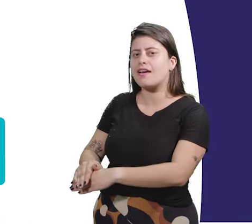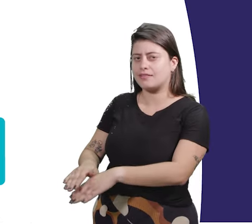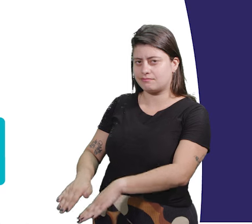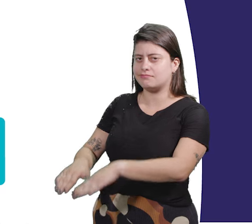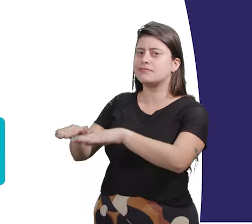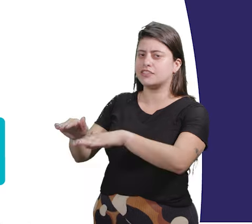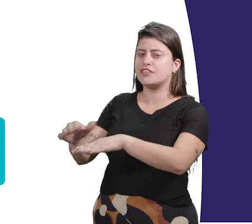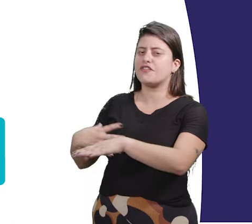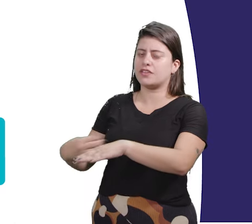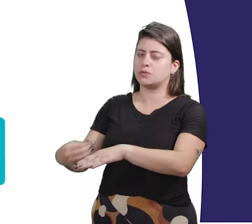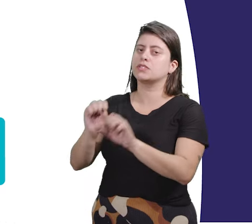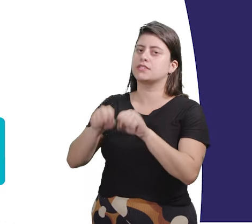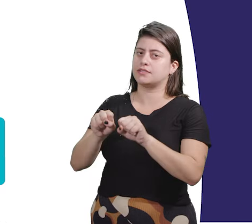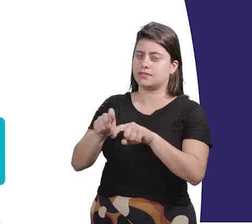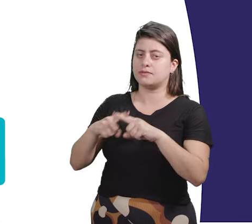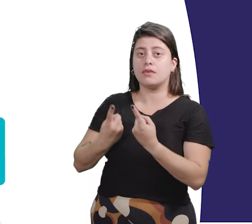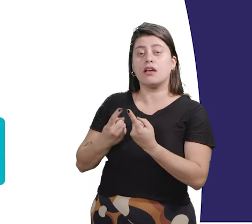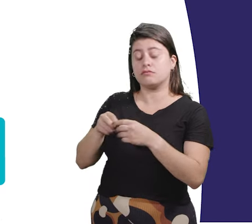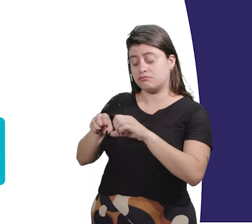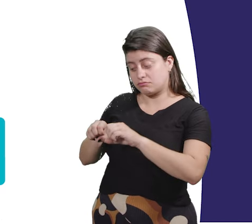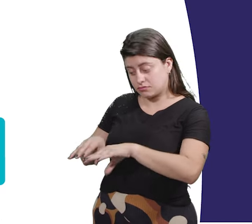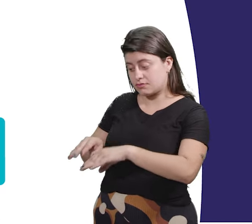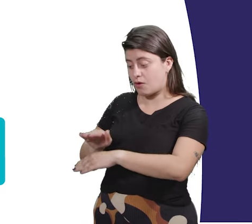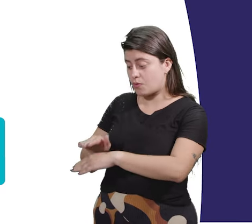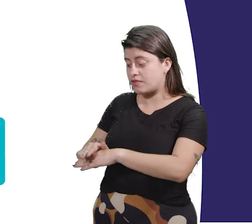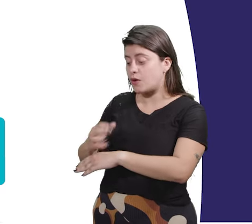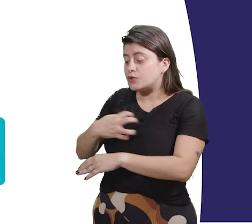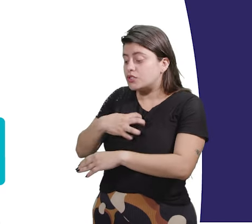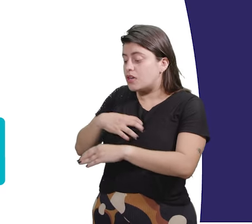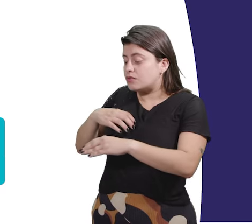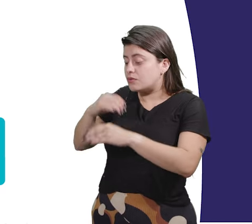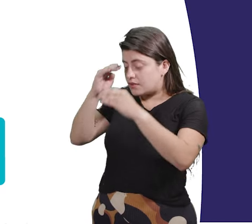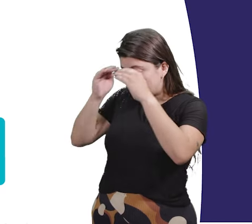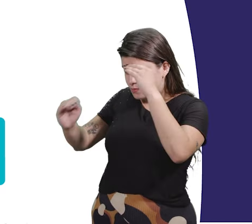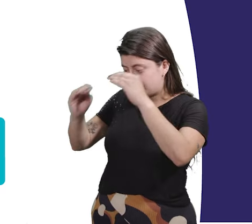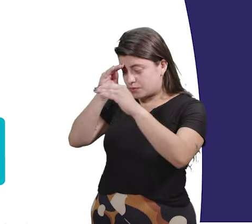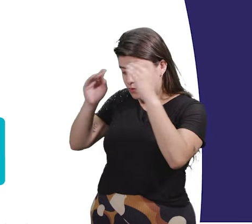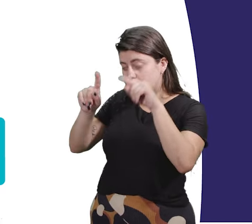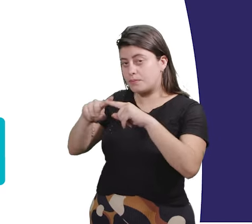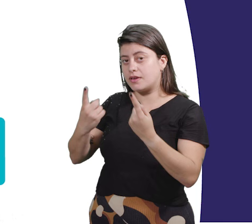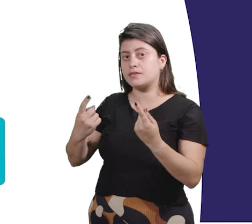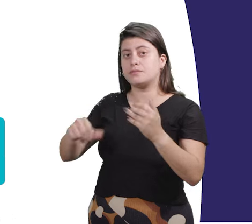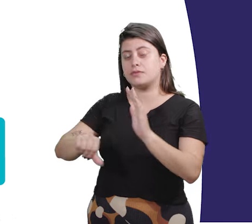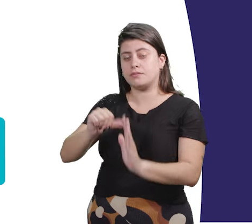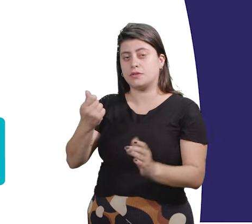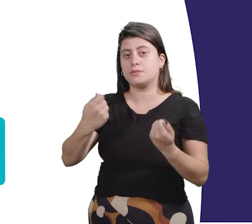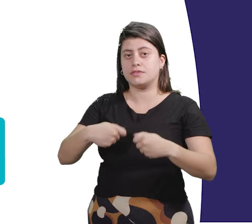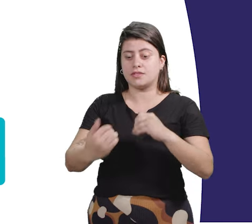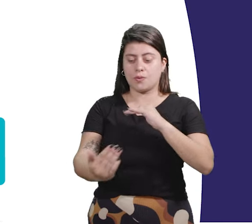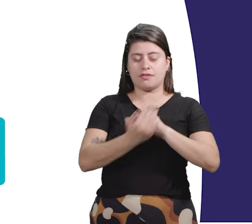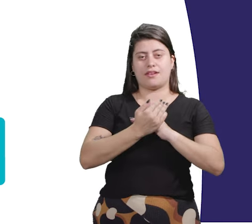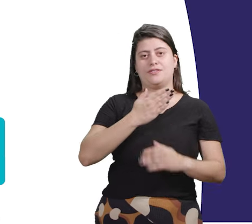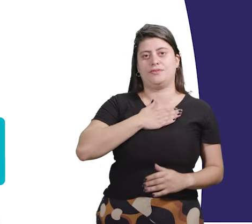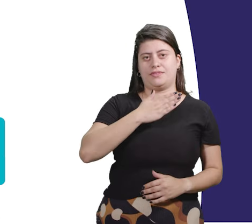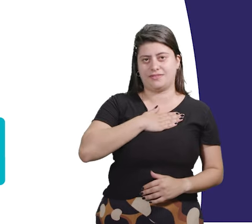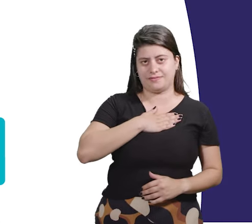possível você criar de uma forma mais respeitosa, mas começando com você, começando esse cuidado com você,